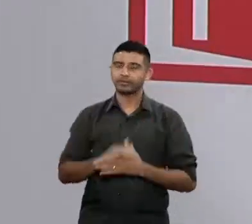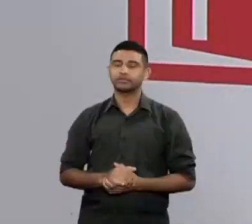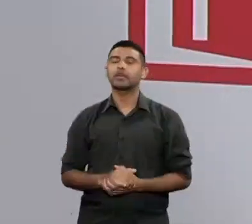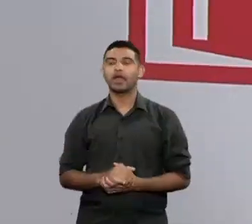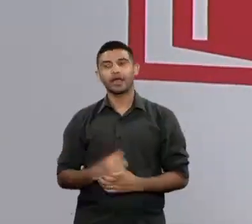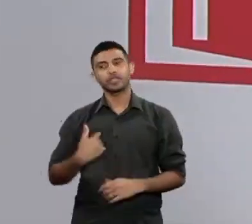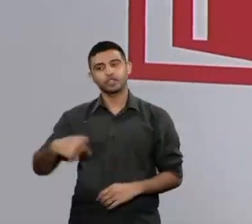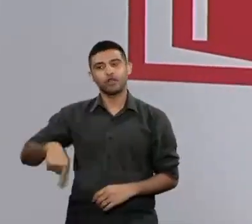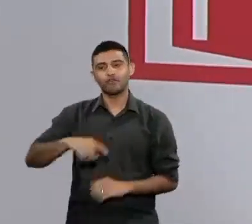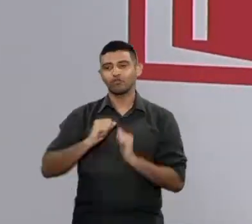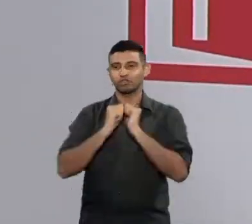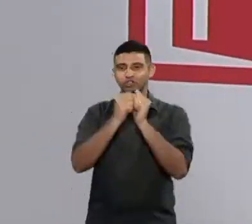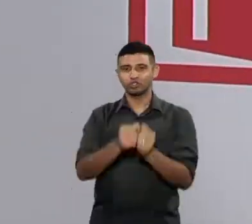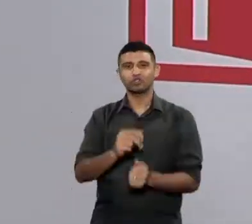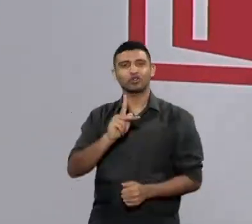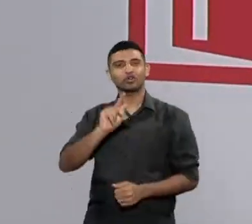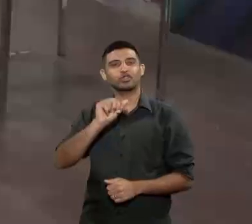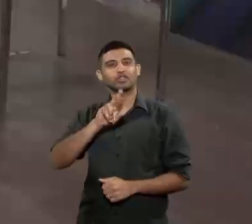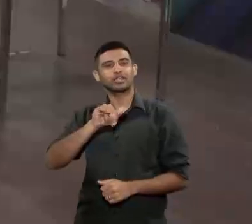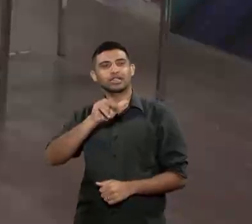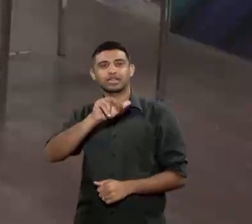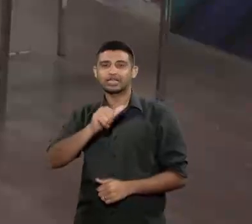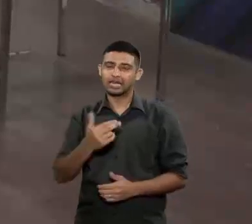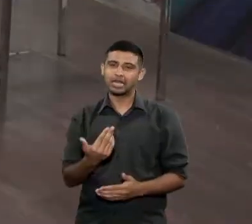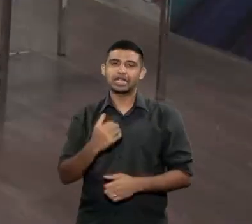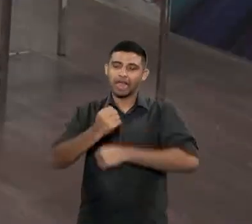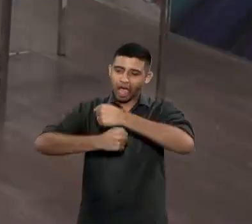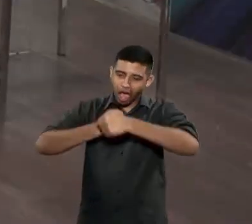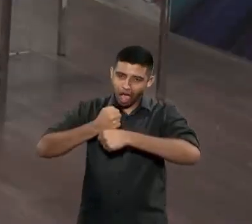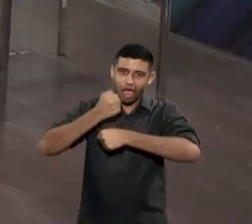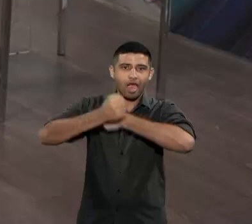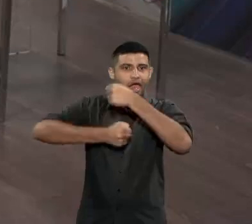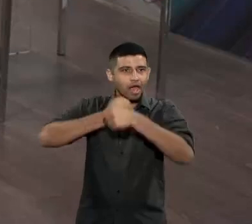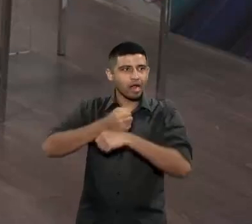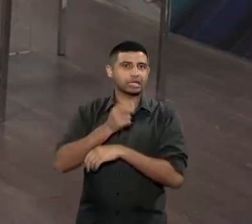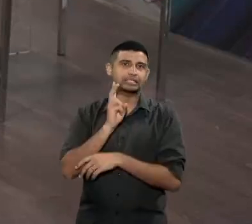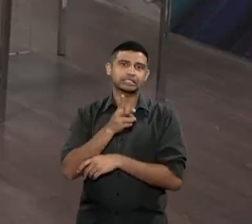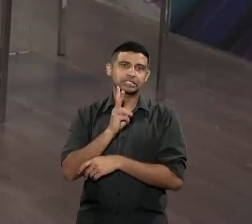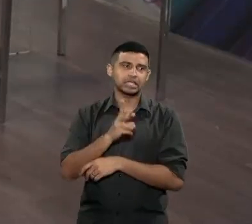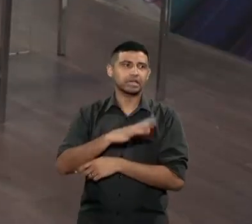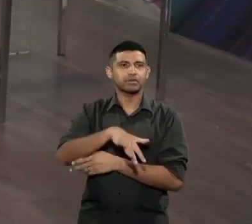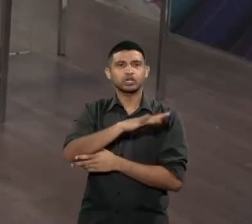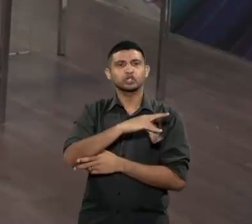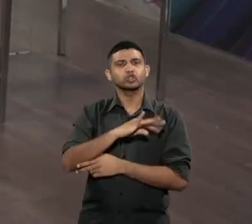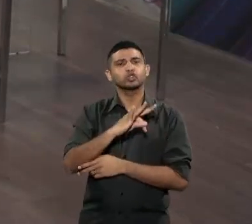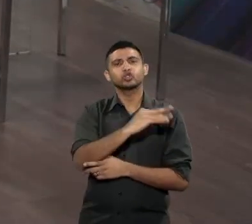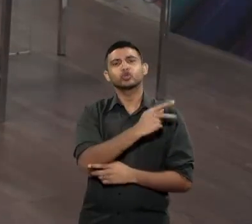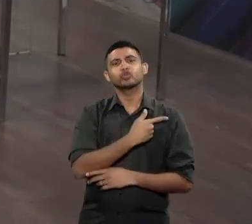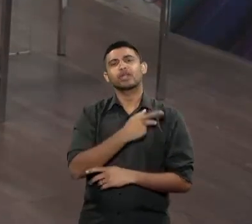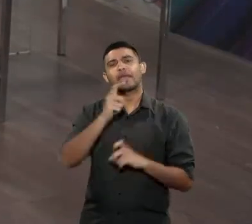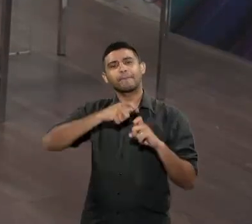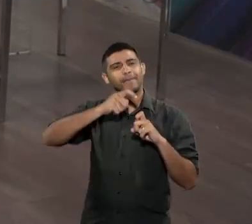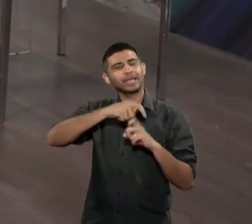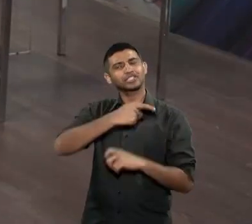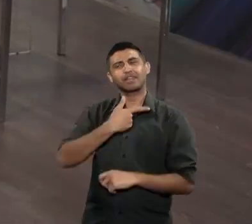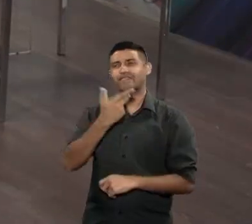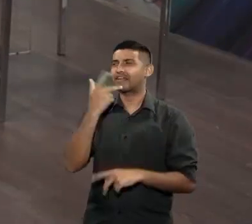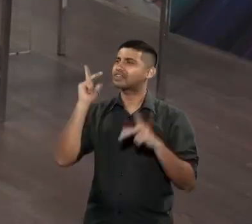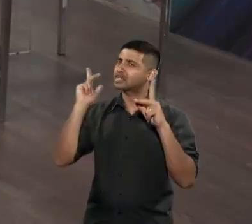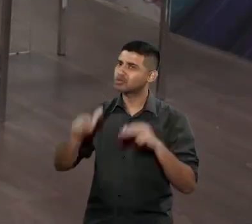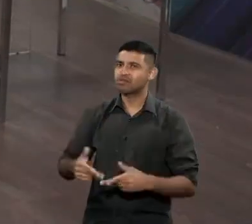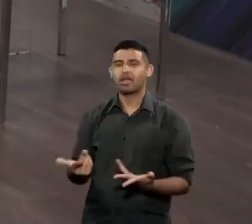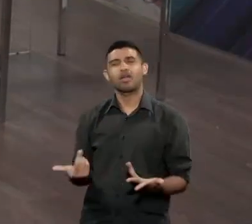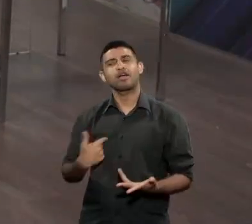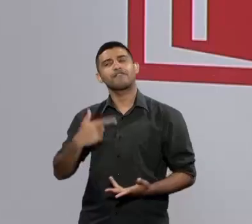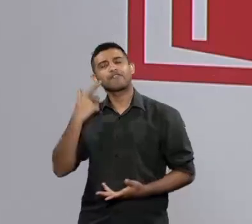aí, lá eu levava a Karina. Né? Ano a ano, ano a ano. E todos os médicos que a Karina passou disseram a